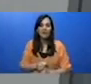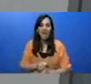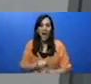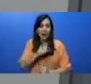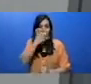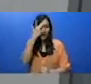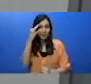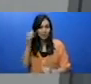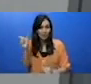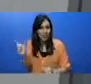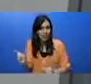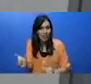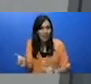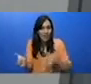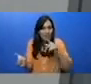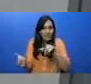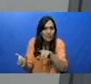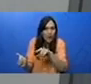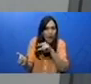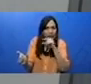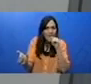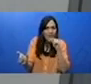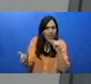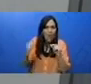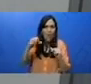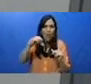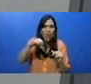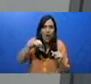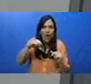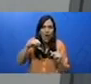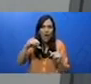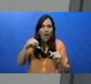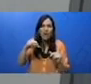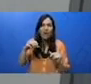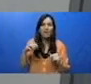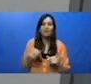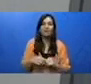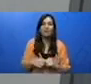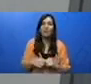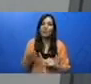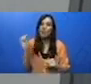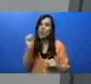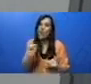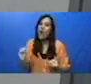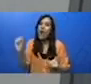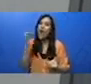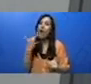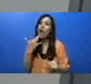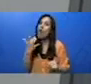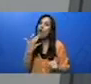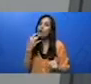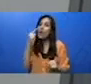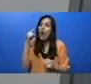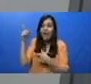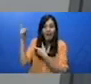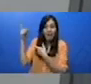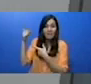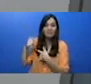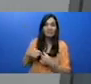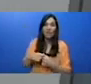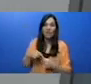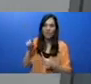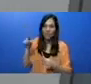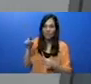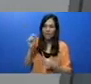que escolheu esse aqui, virou esse, ele vai circular com a cor dele e você não vai circular o seu, porque